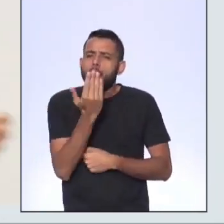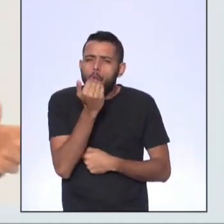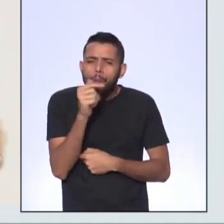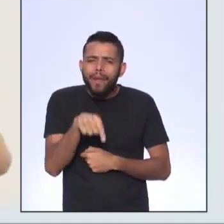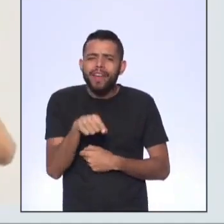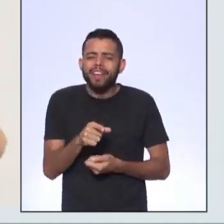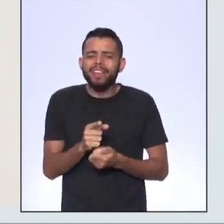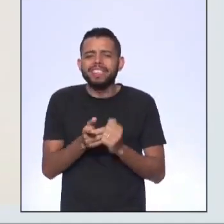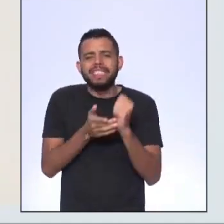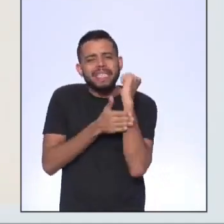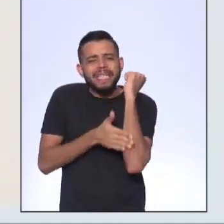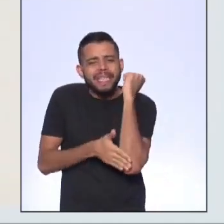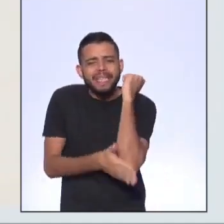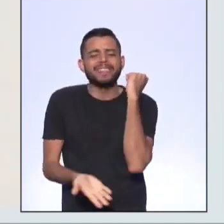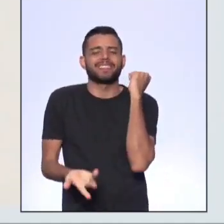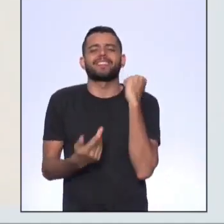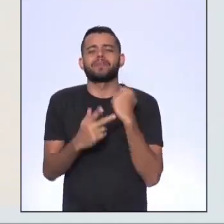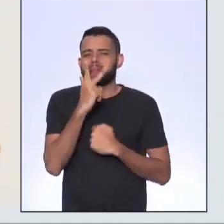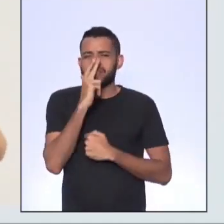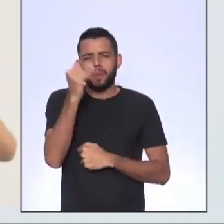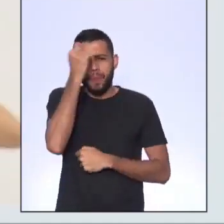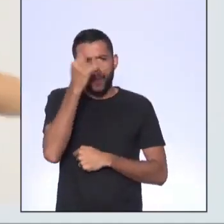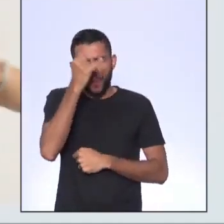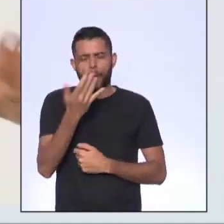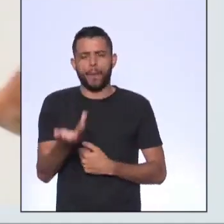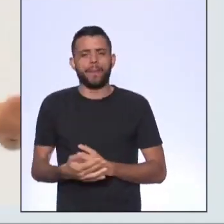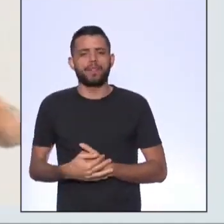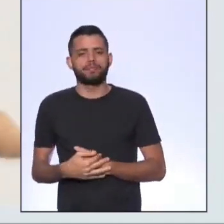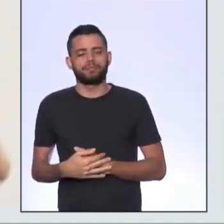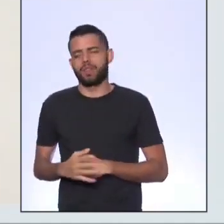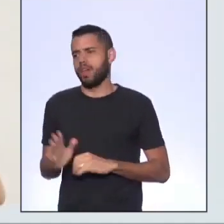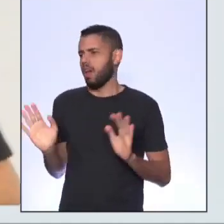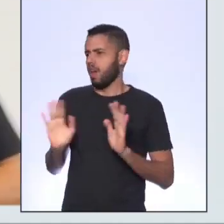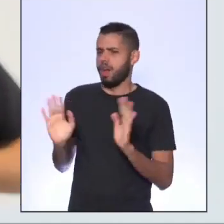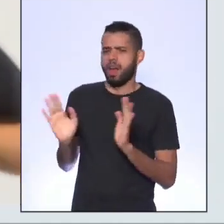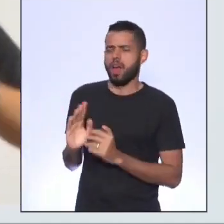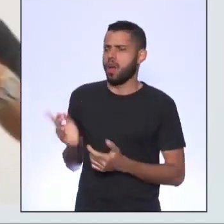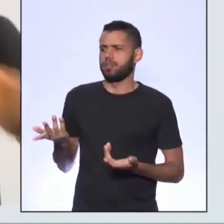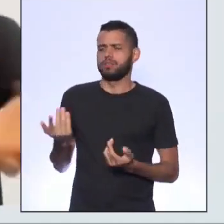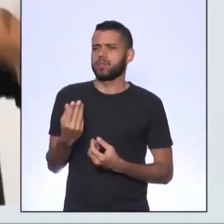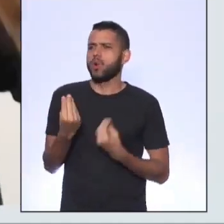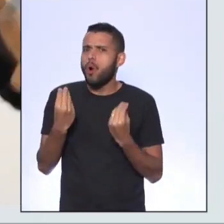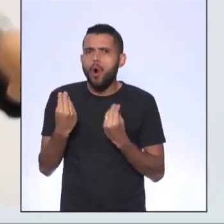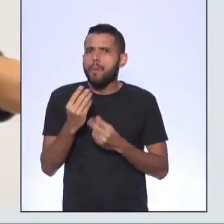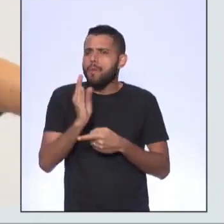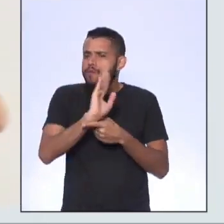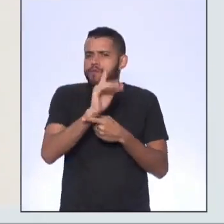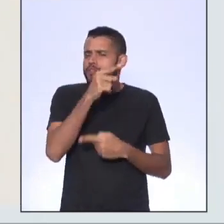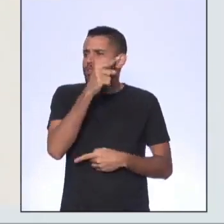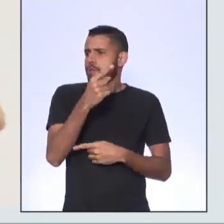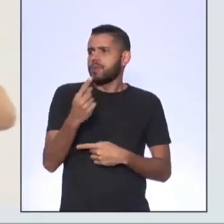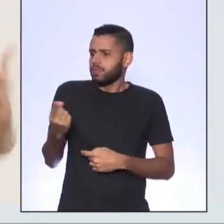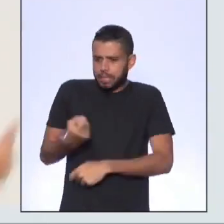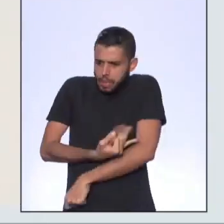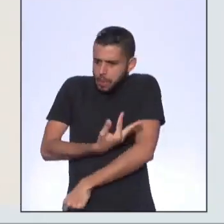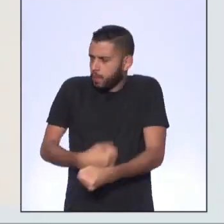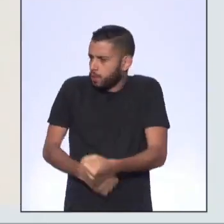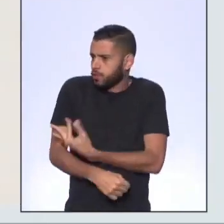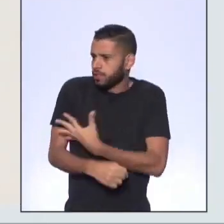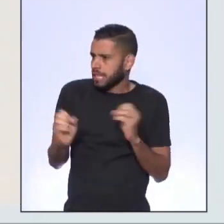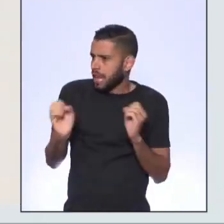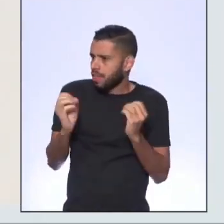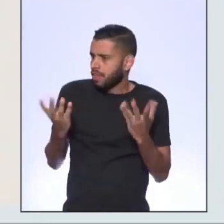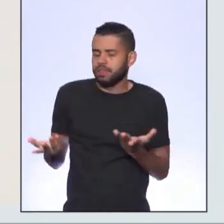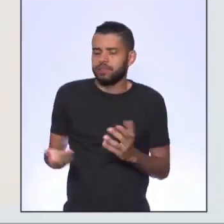né? Muito, muito bobo. Não, não é possível, não é o mesmo filme. Você não assistiu o mesmo filme? Não é possível, você não se emocionou com Baby o